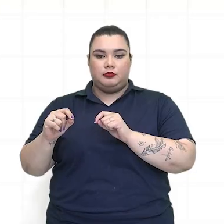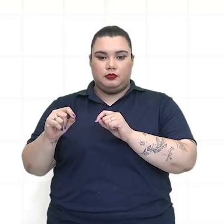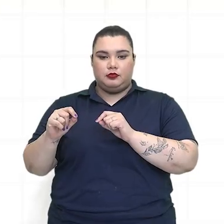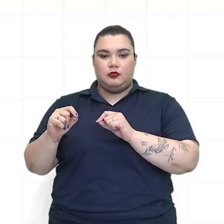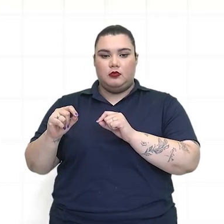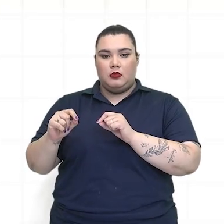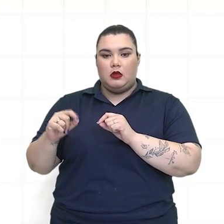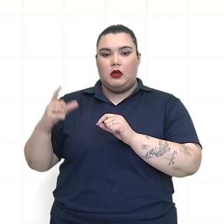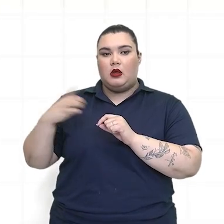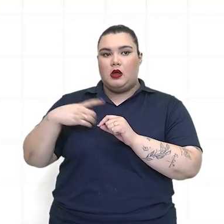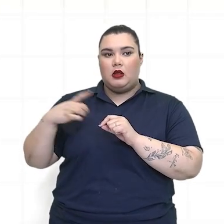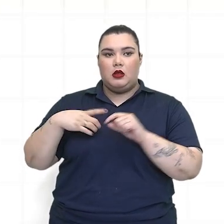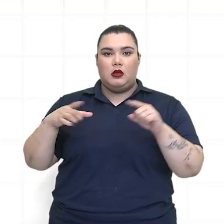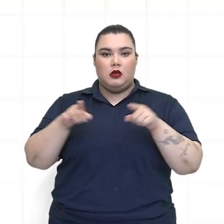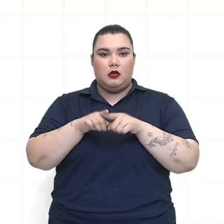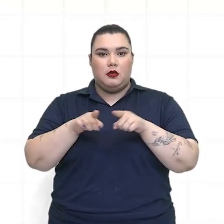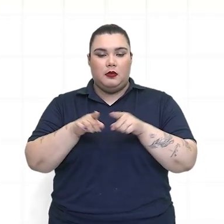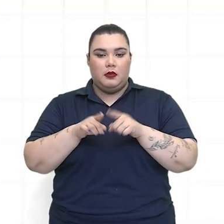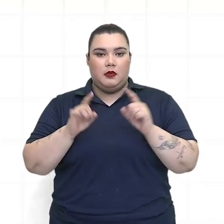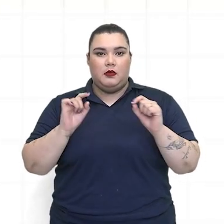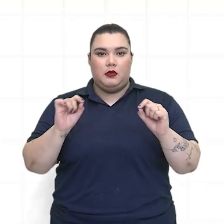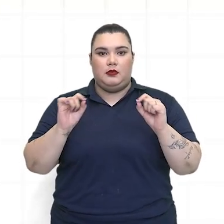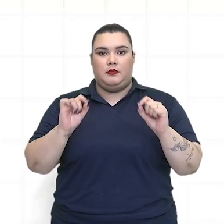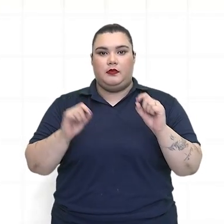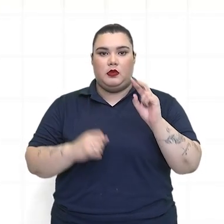E possui